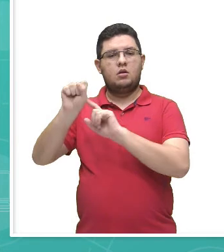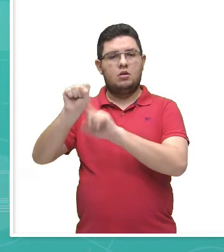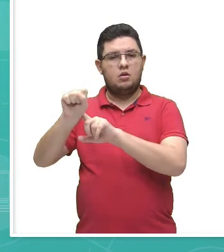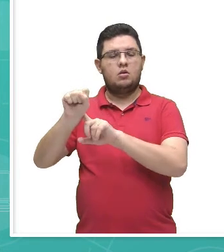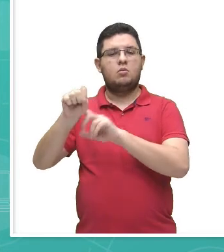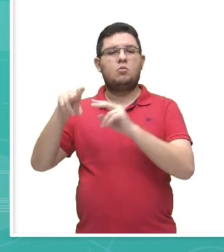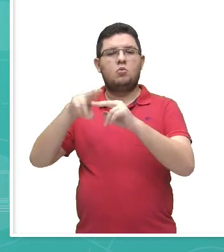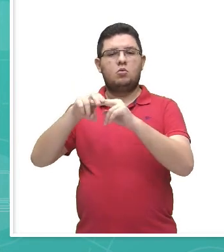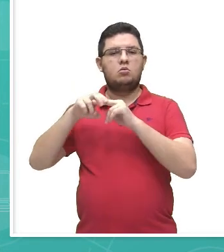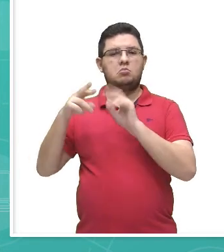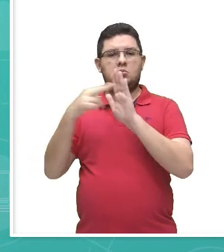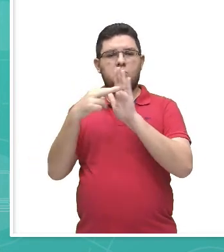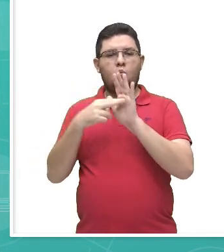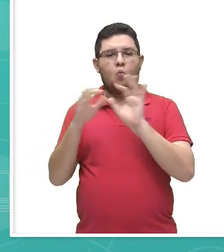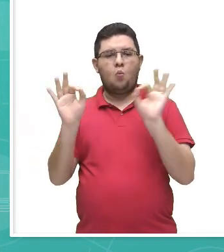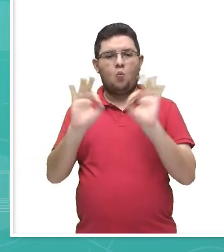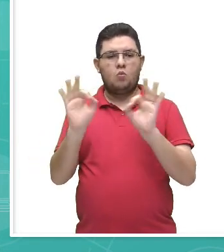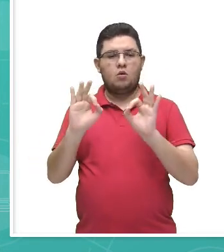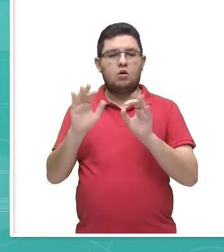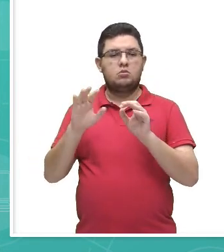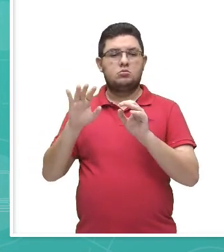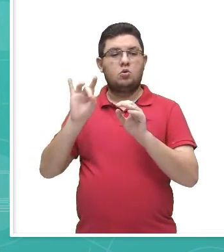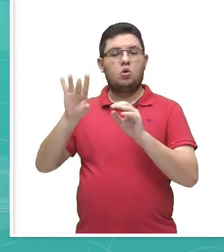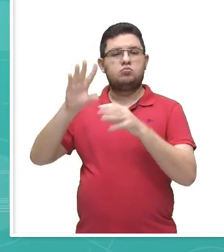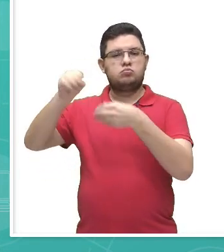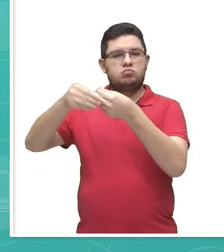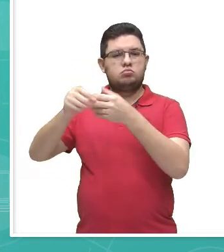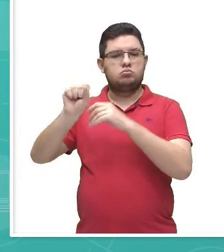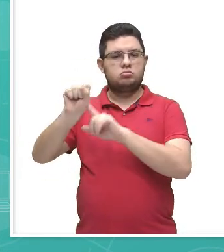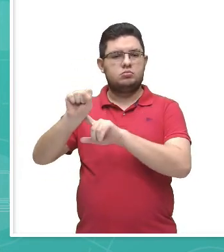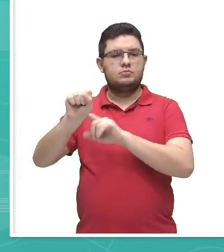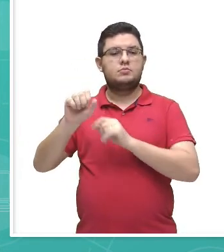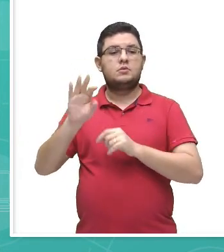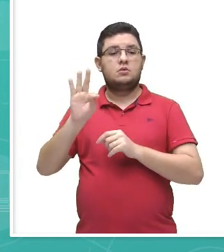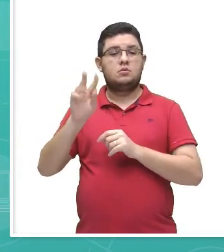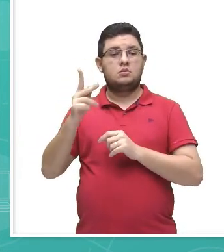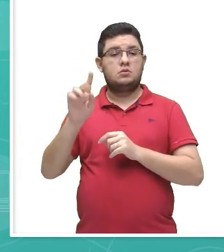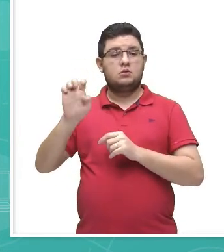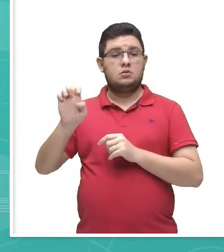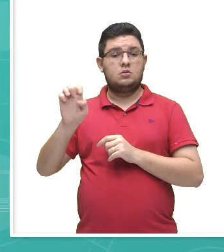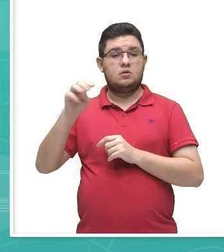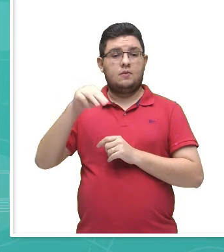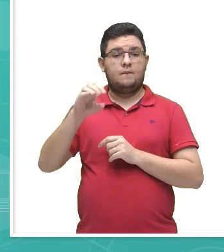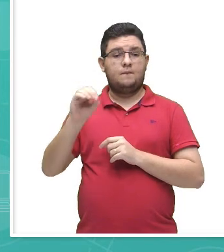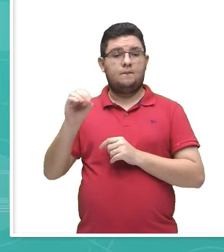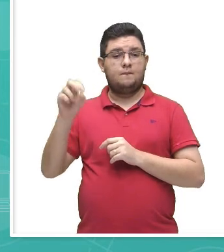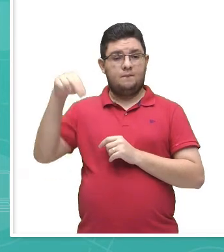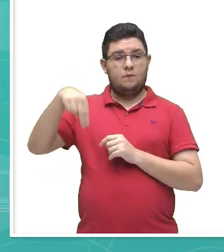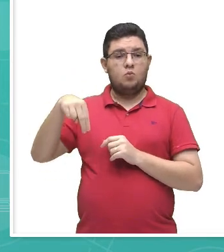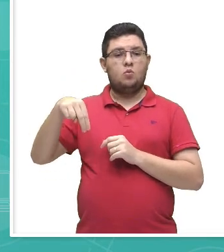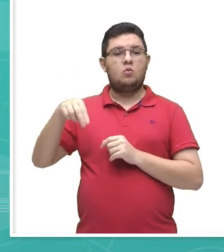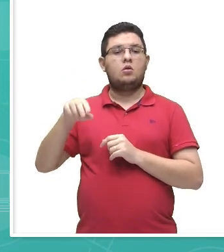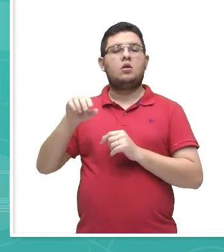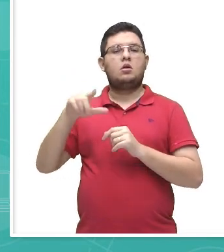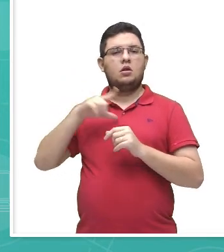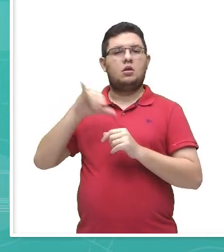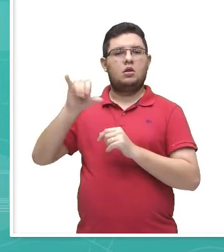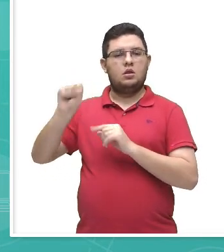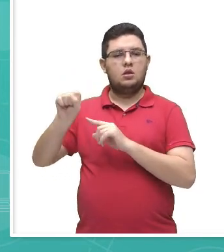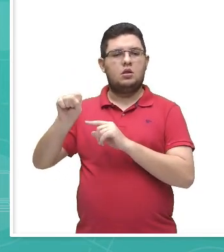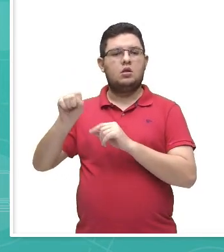terminação. E na letra E, eu tenho the moon is, né? O the moon, então, é equivalente a it,